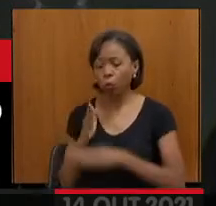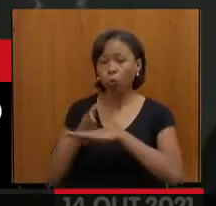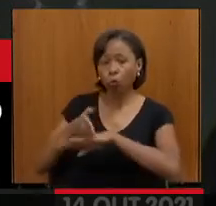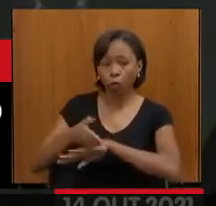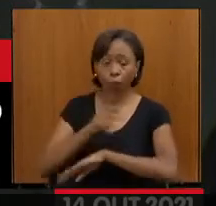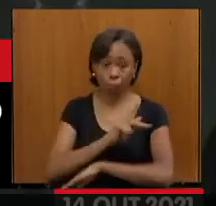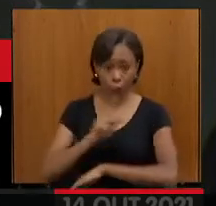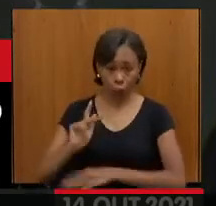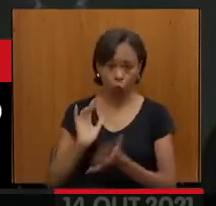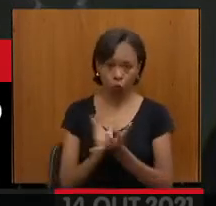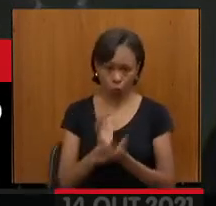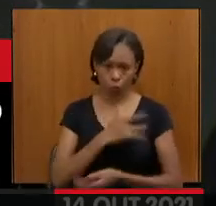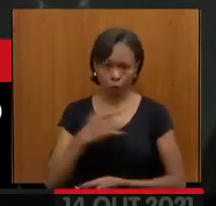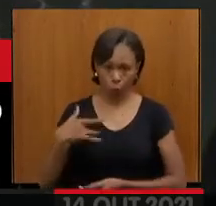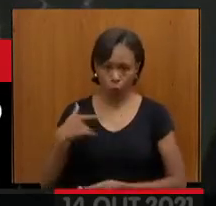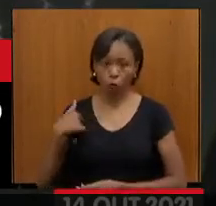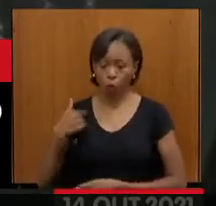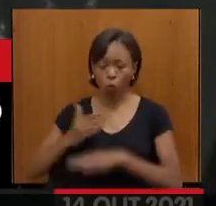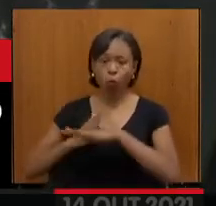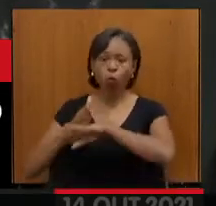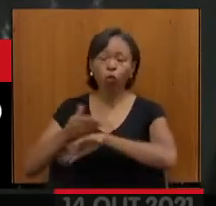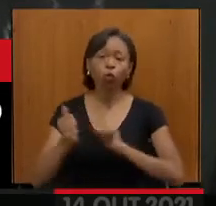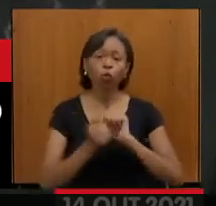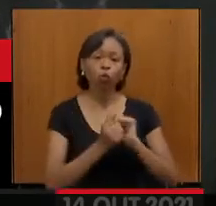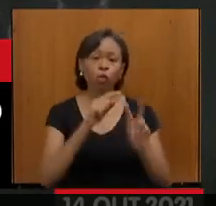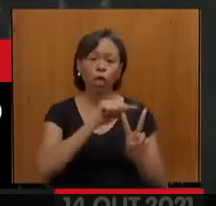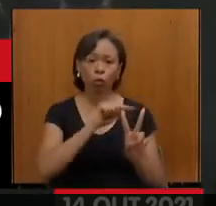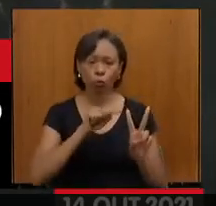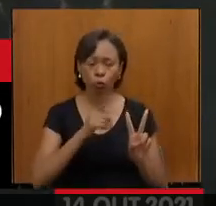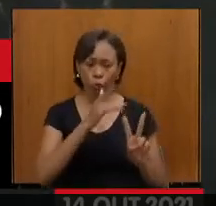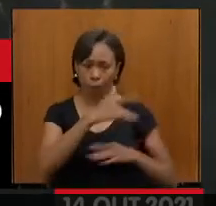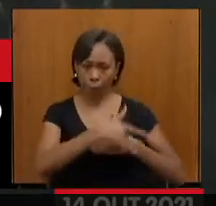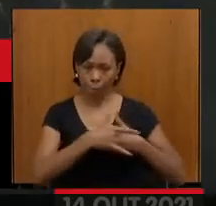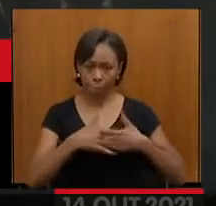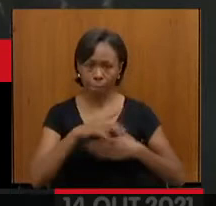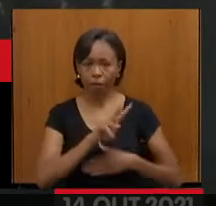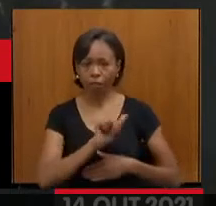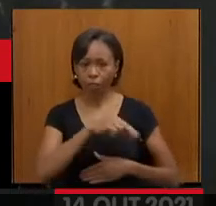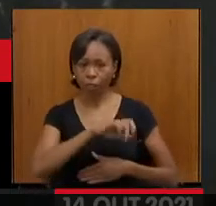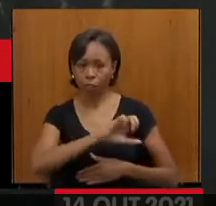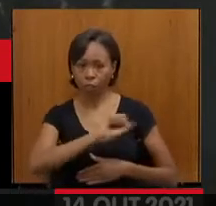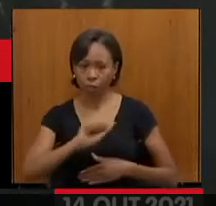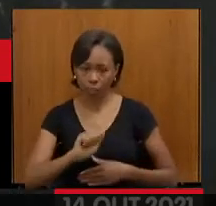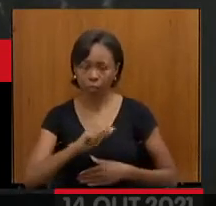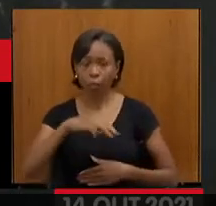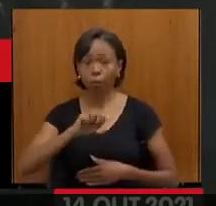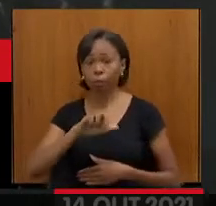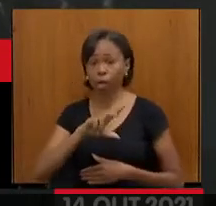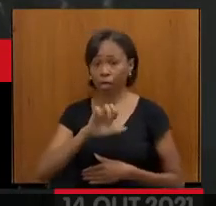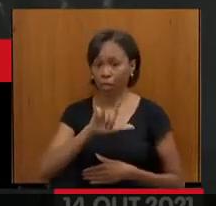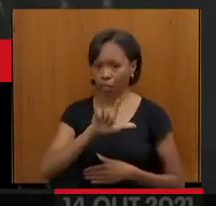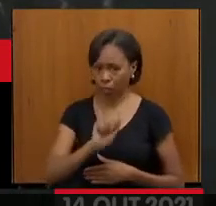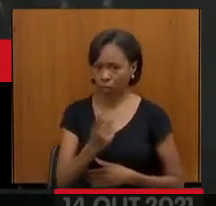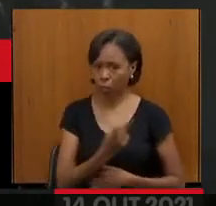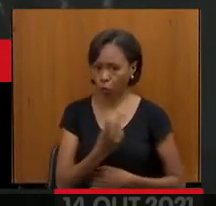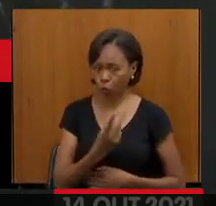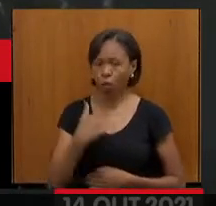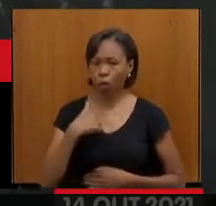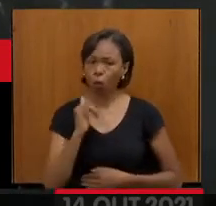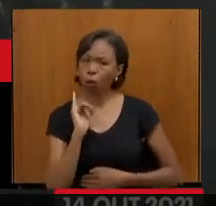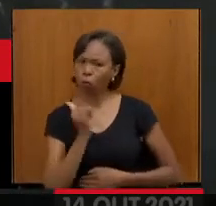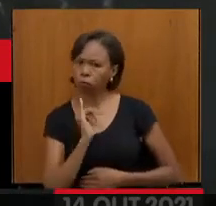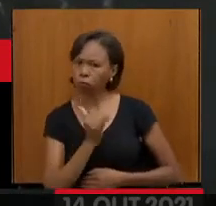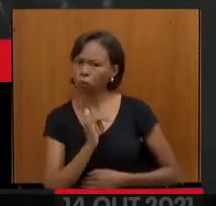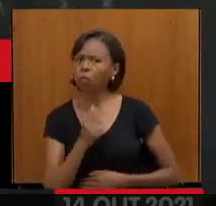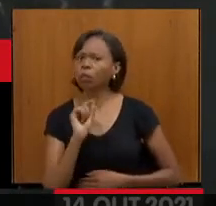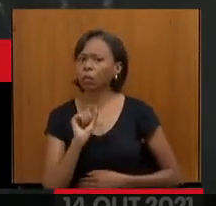com as doutoras Vanessa e doutora Marcela e tive a oportunidade de dizer para elas da minha obrigação moral